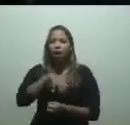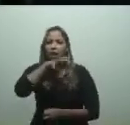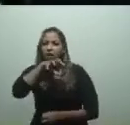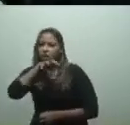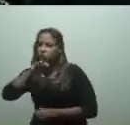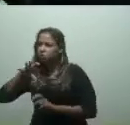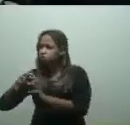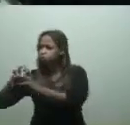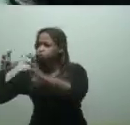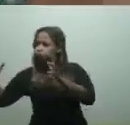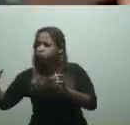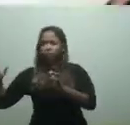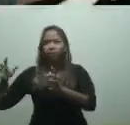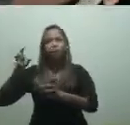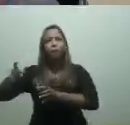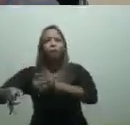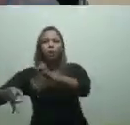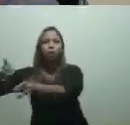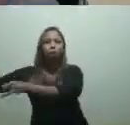nossa cidade.